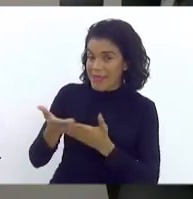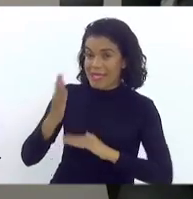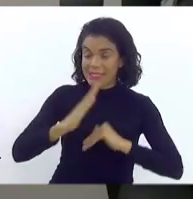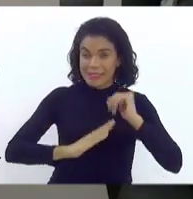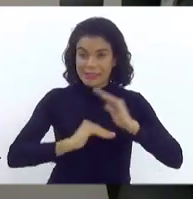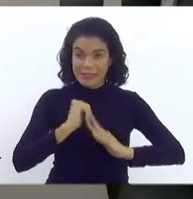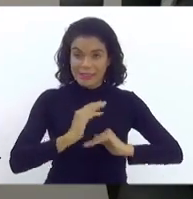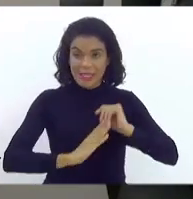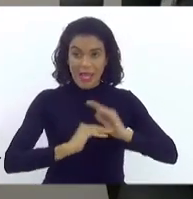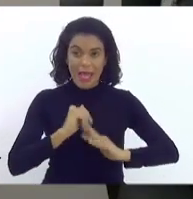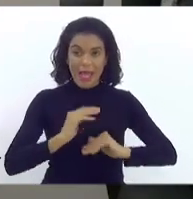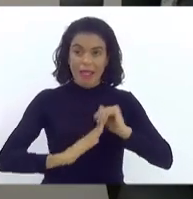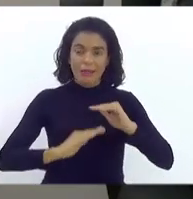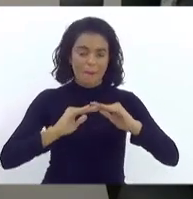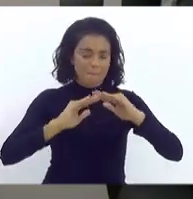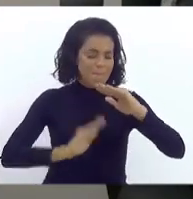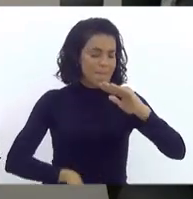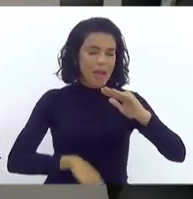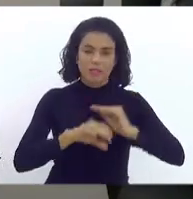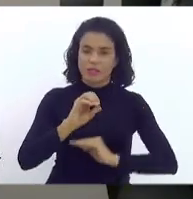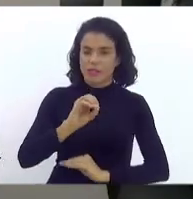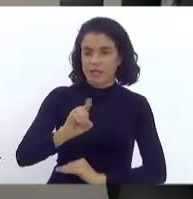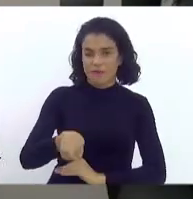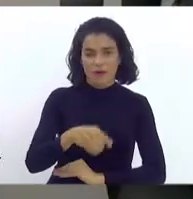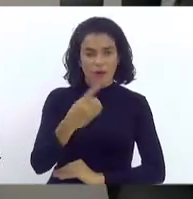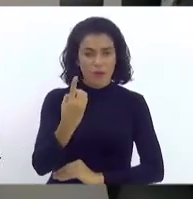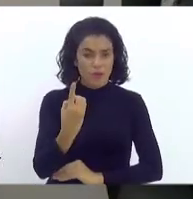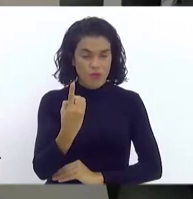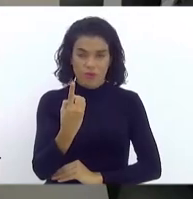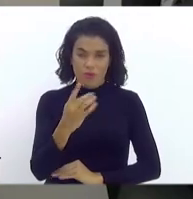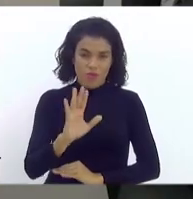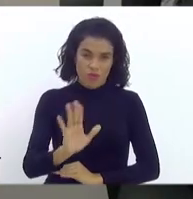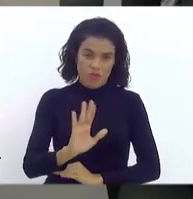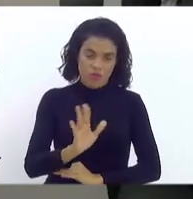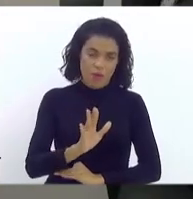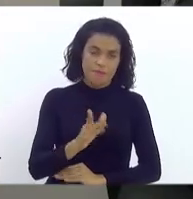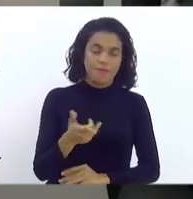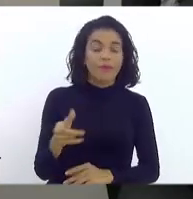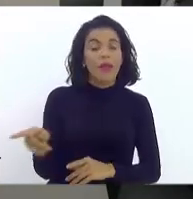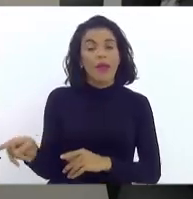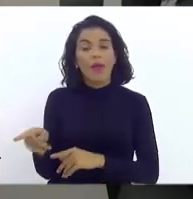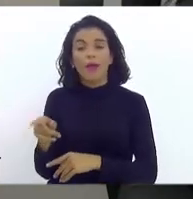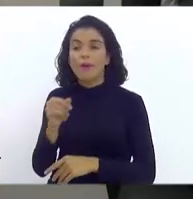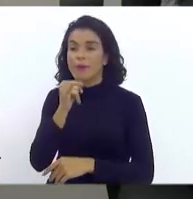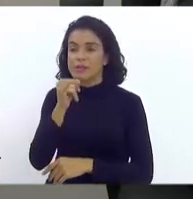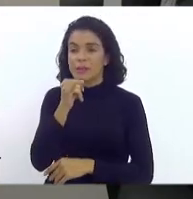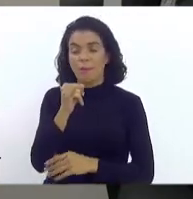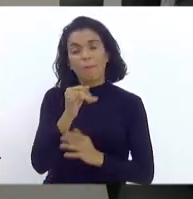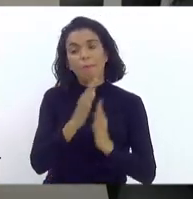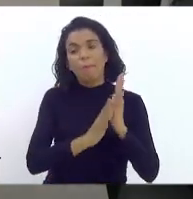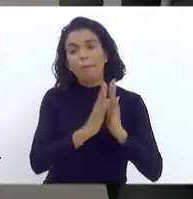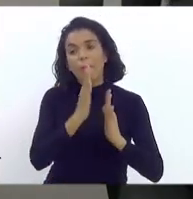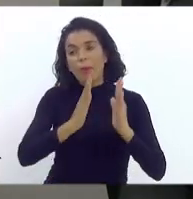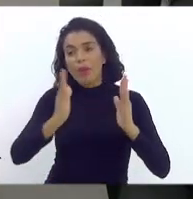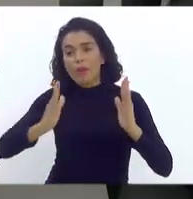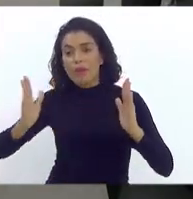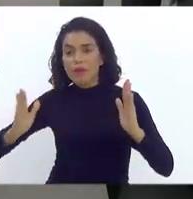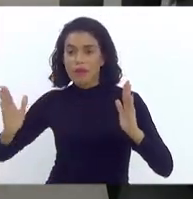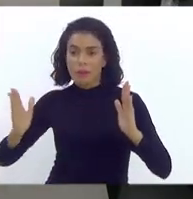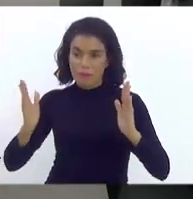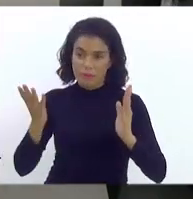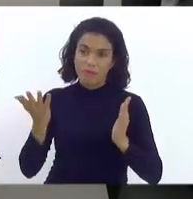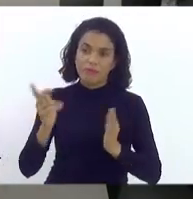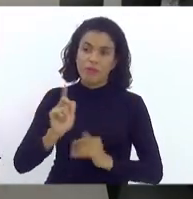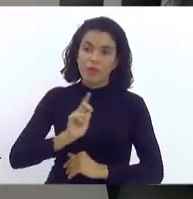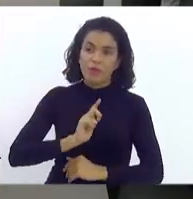técnicas, que estão muito abaixo de 0,1%. São perdas operacionais, que existe um procedimento para identificar isso. Então, a